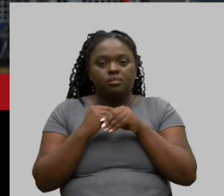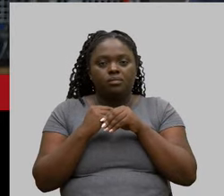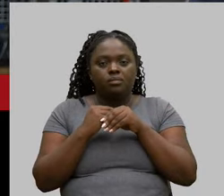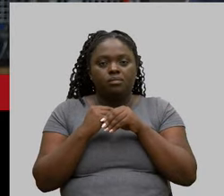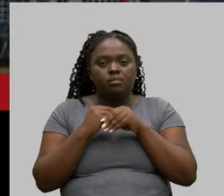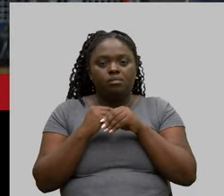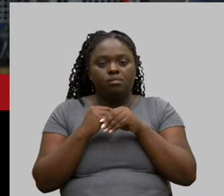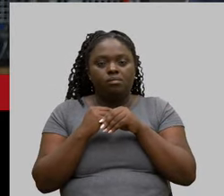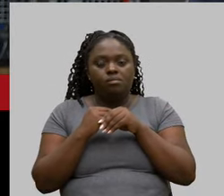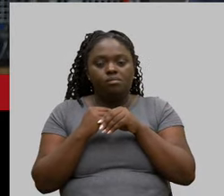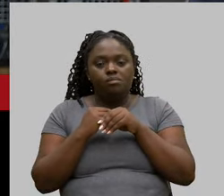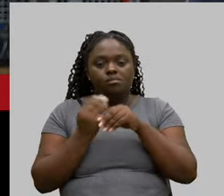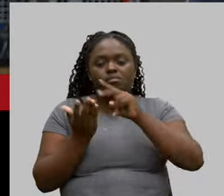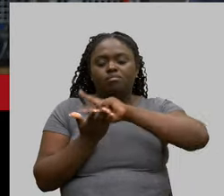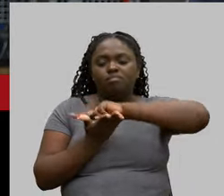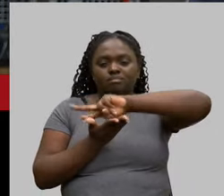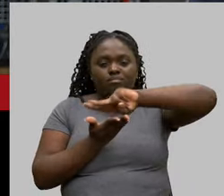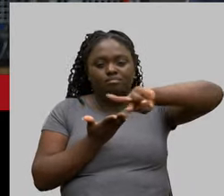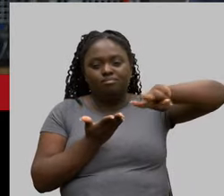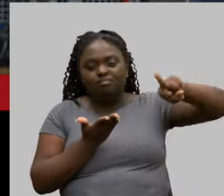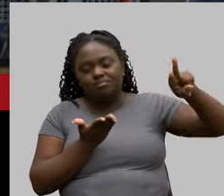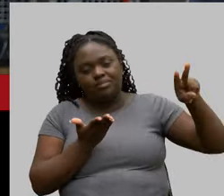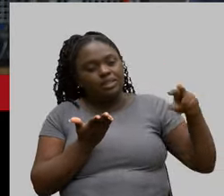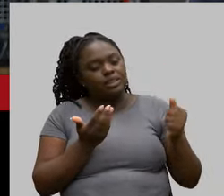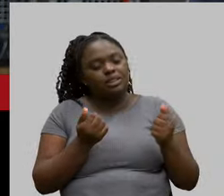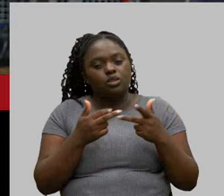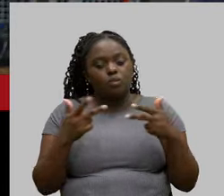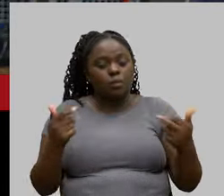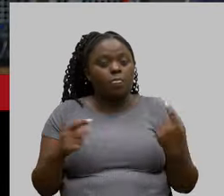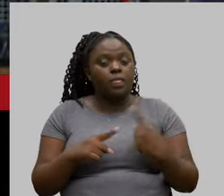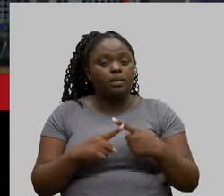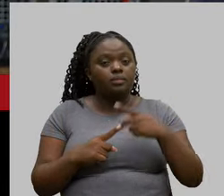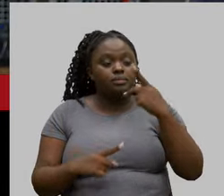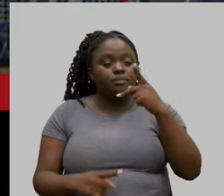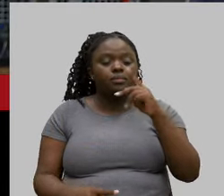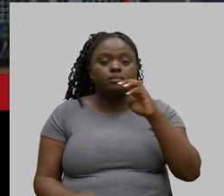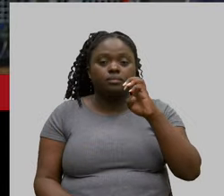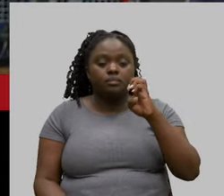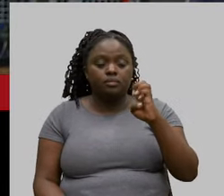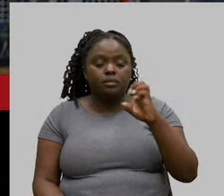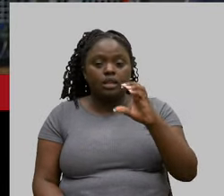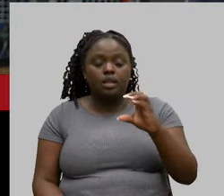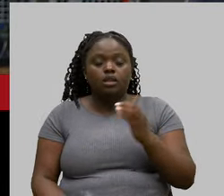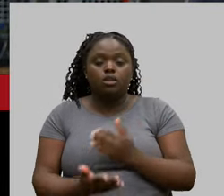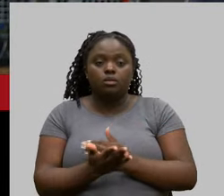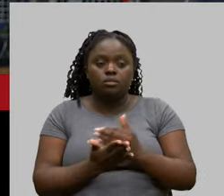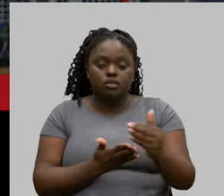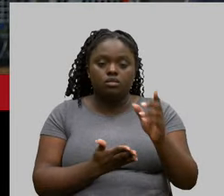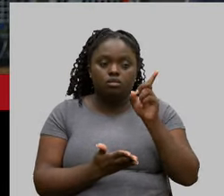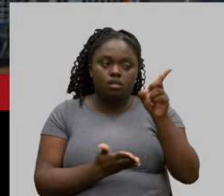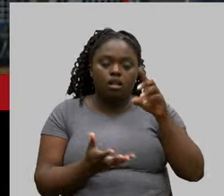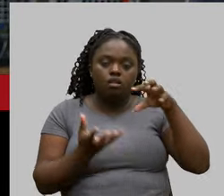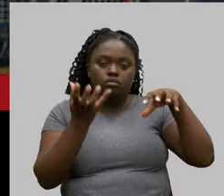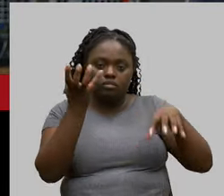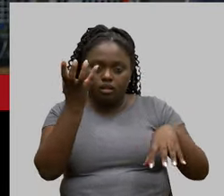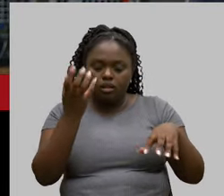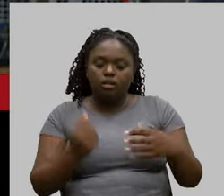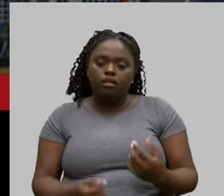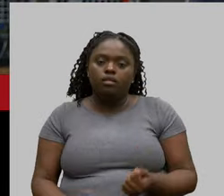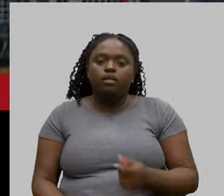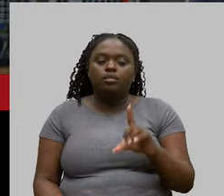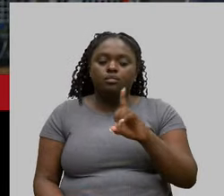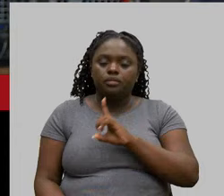jabutis ou ou né não né é uma PEC né nasceu do congresso né então é legítimo lá dos deputados dos